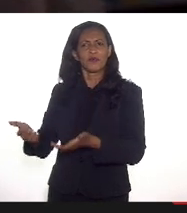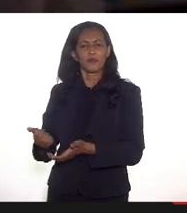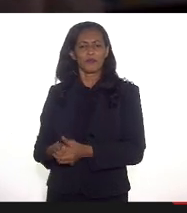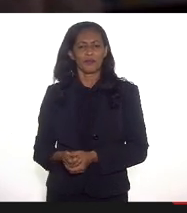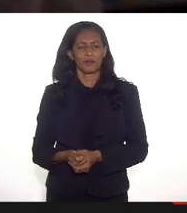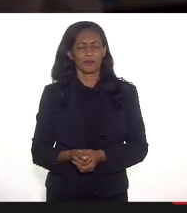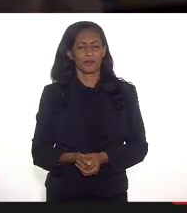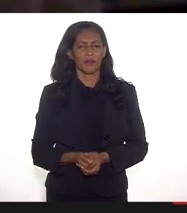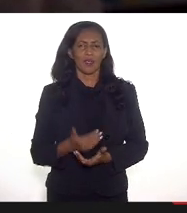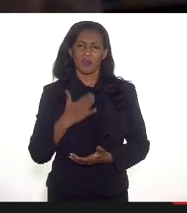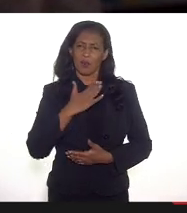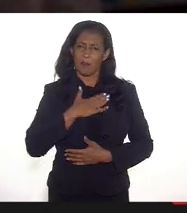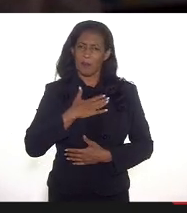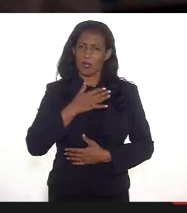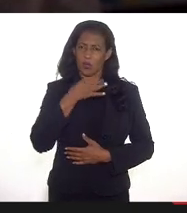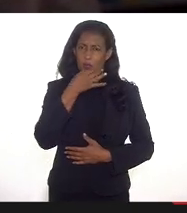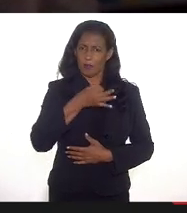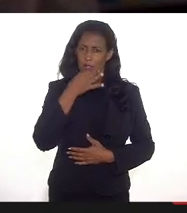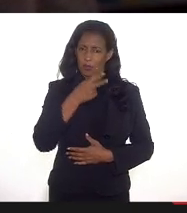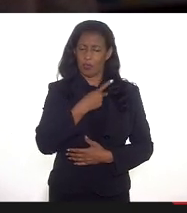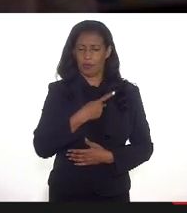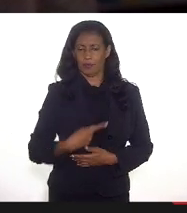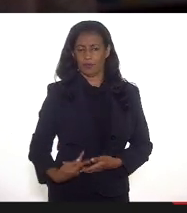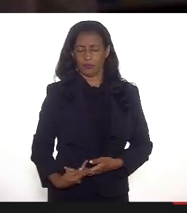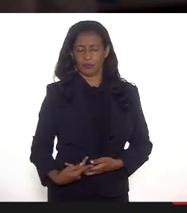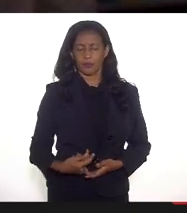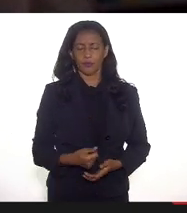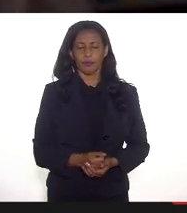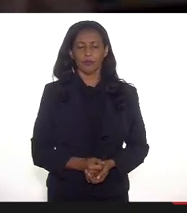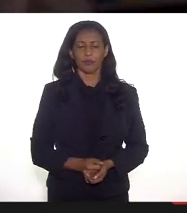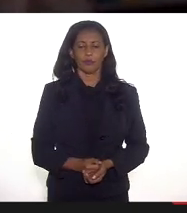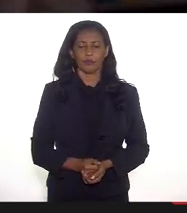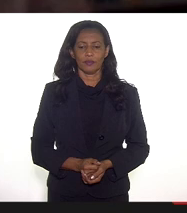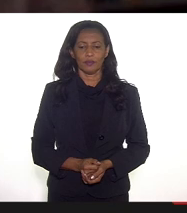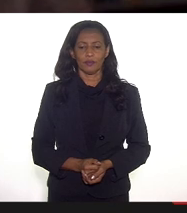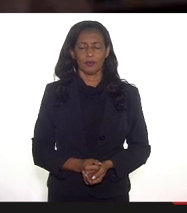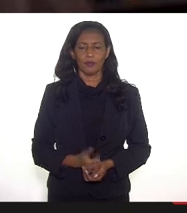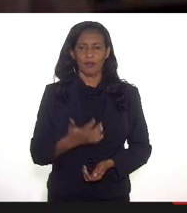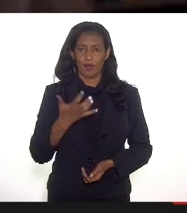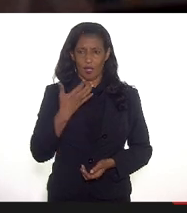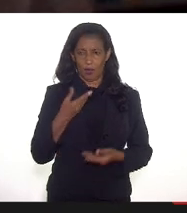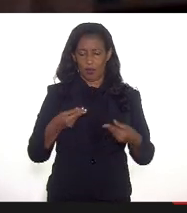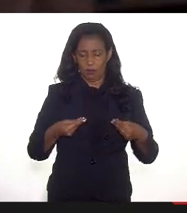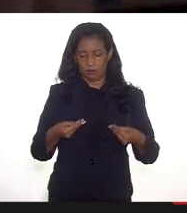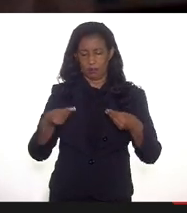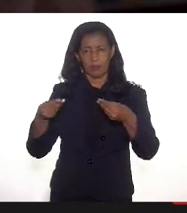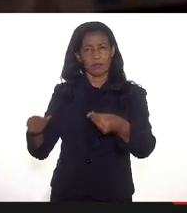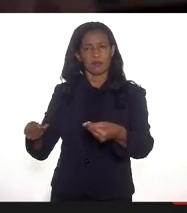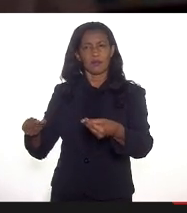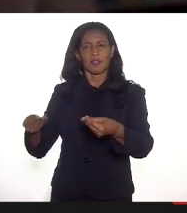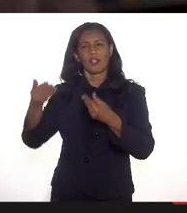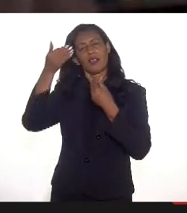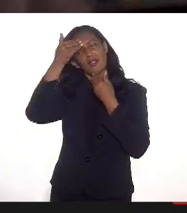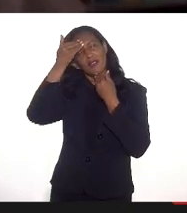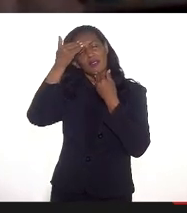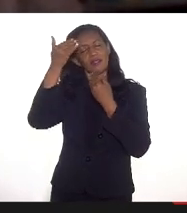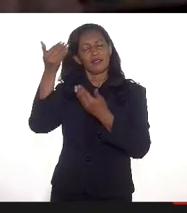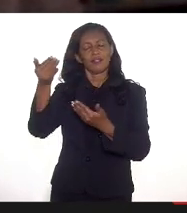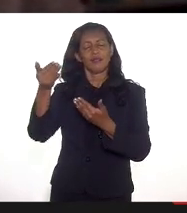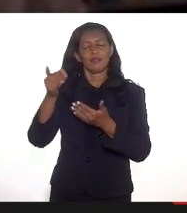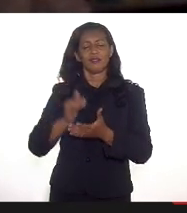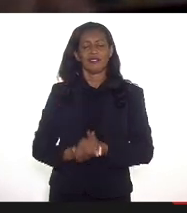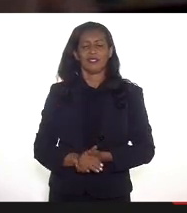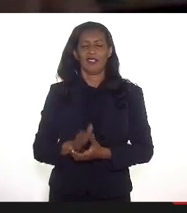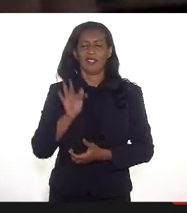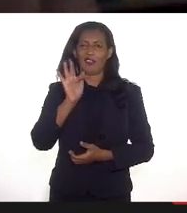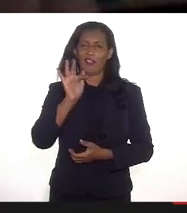Então, são essas minhas sugestões, presidente. Eu queria encaminhar, agradecer ao